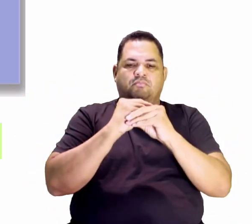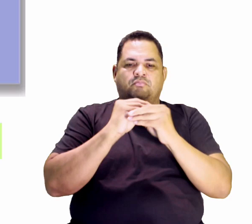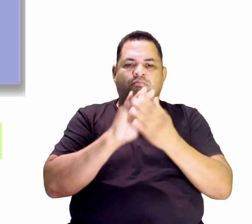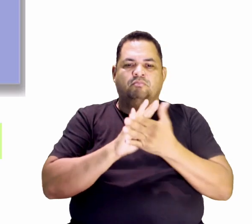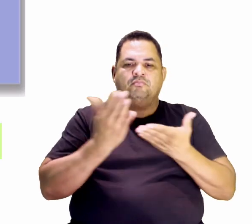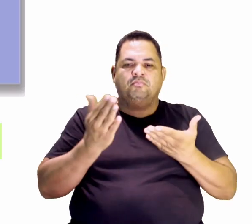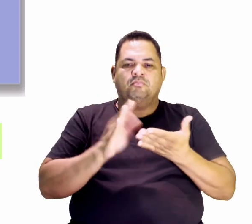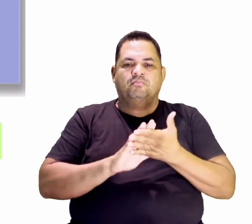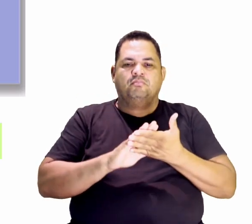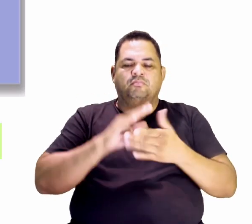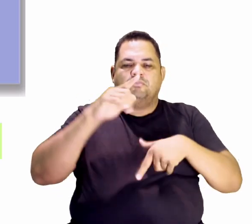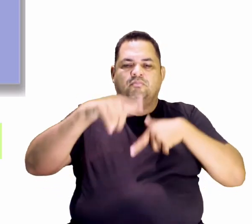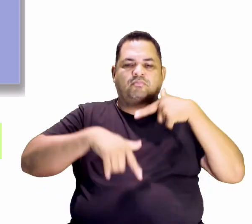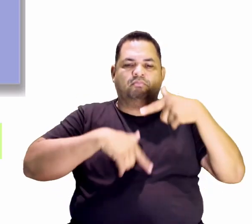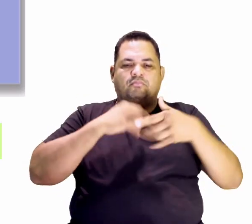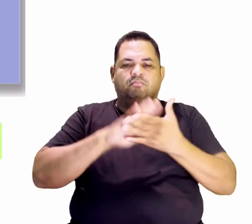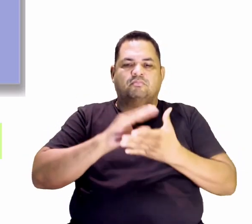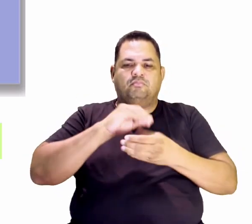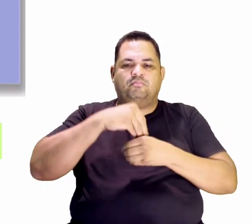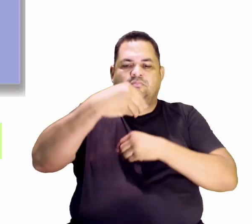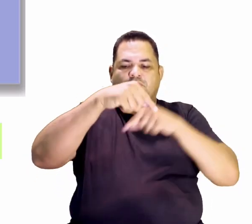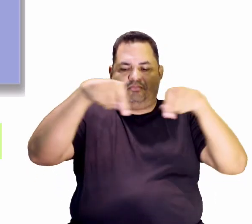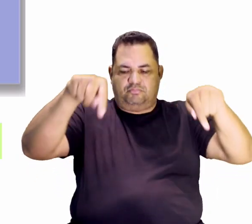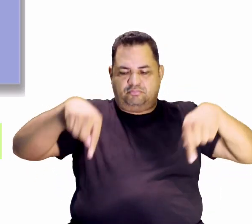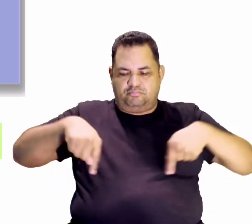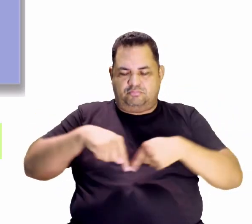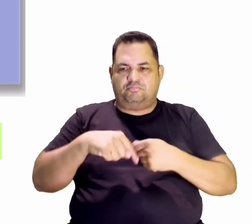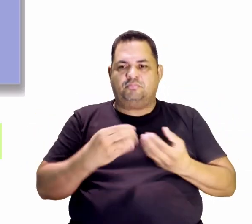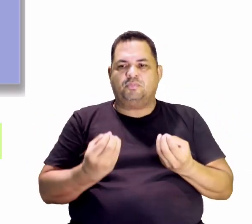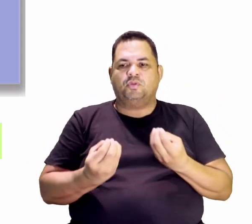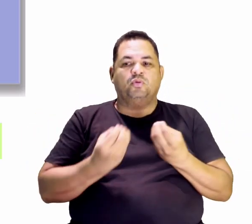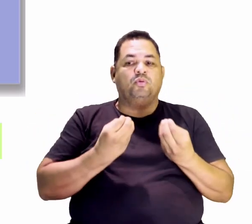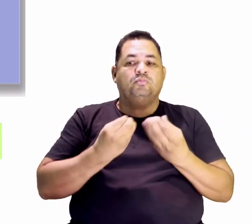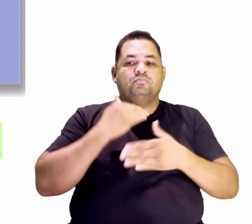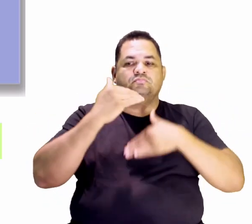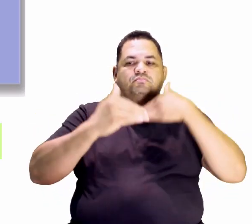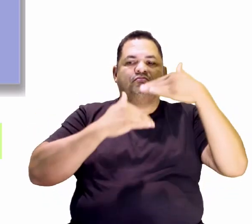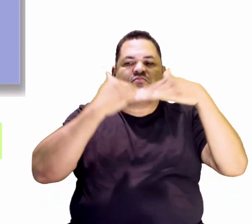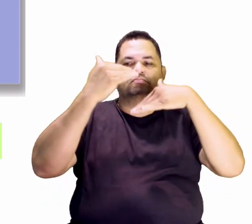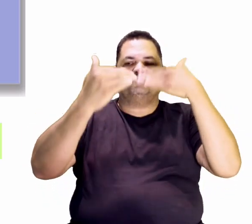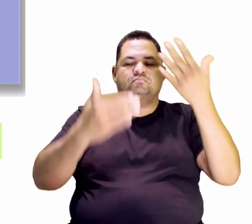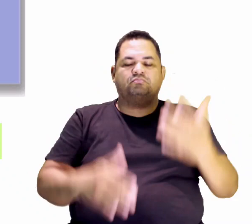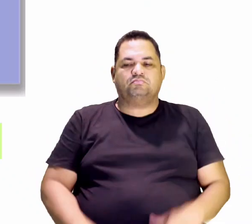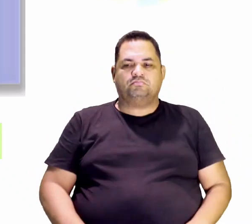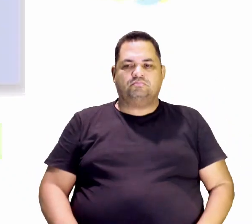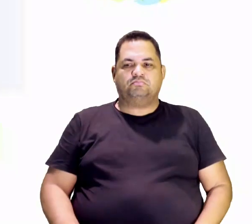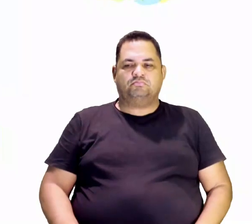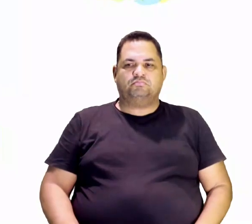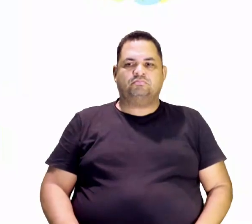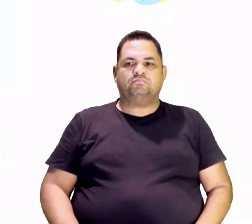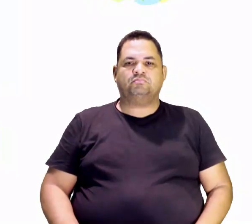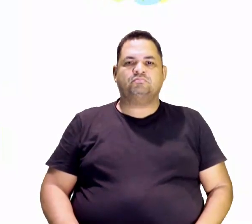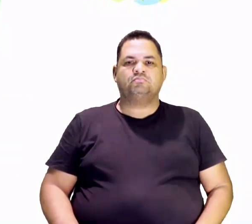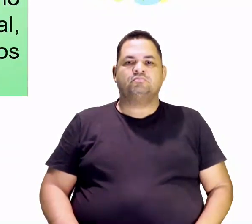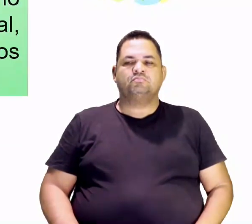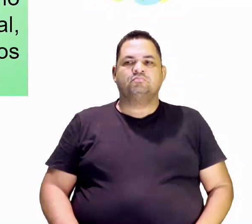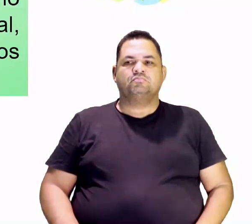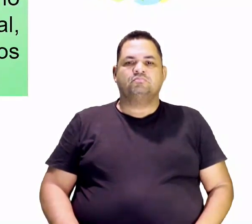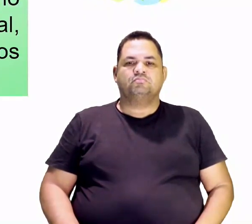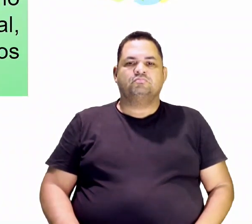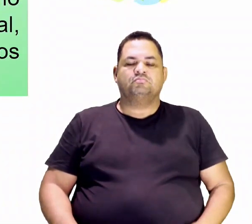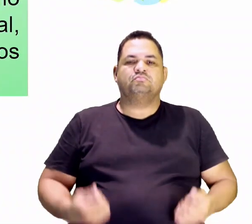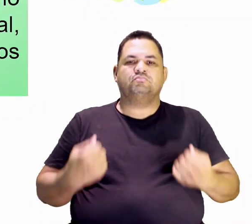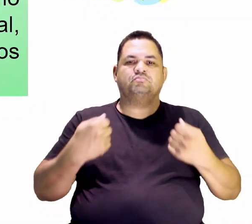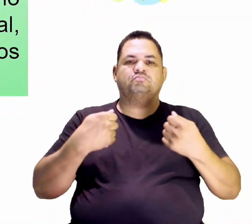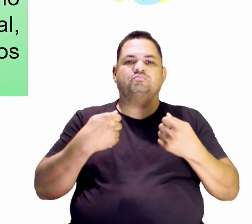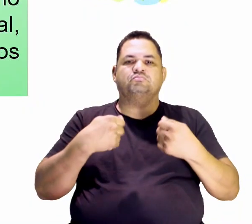nosso extra classe. Como que você vai desenvolver o nosso extra classe, certo? Para a gente poder entrar de